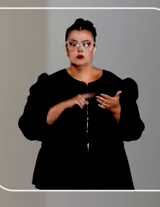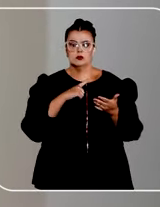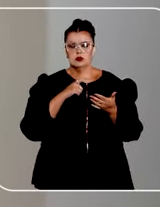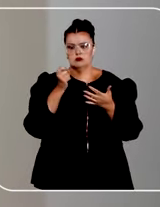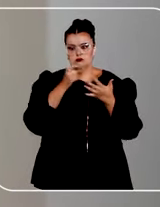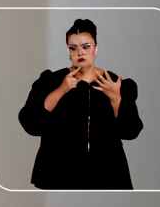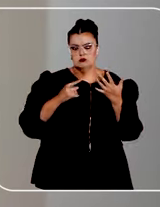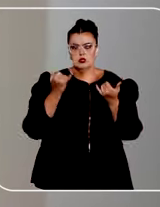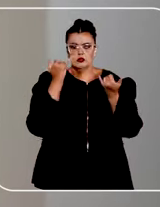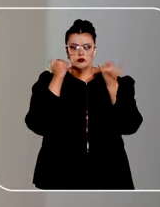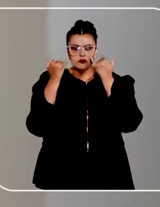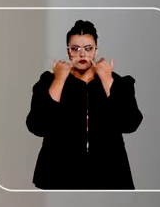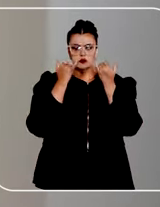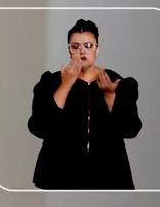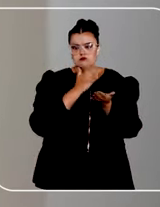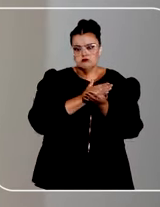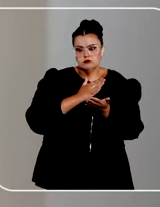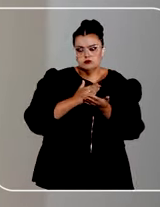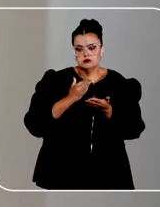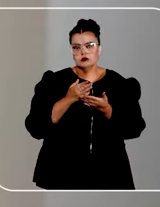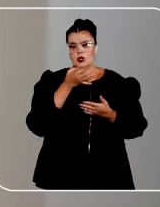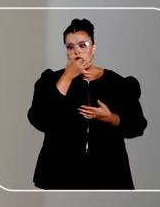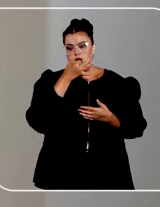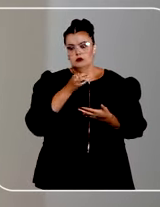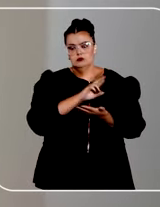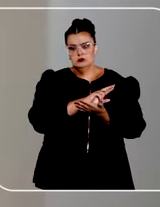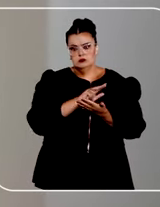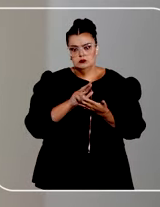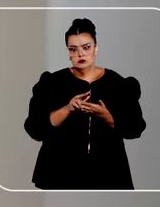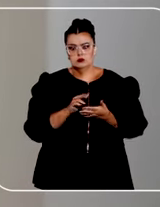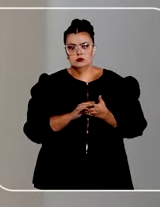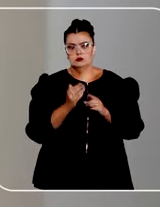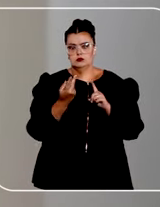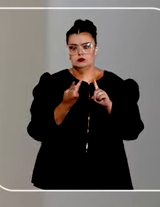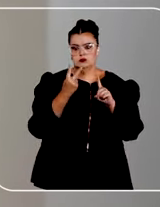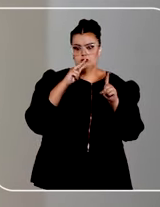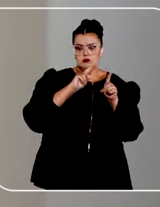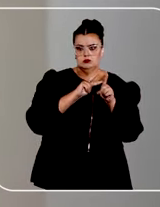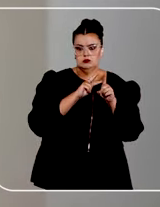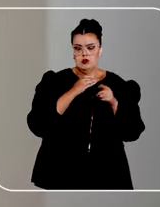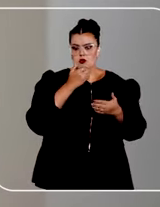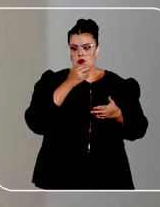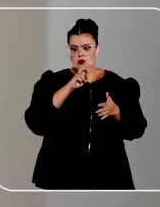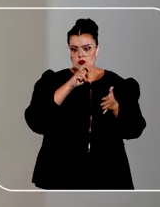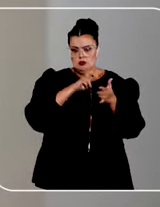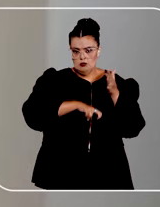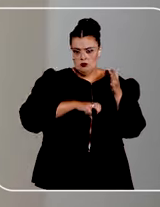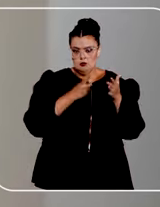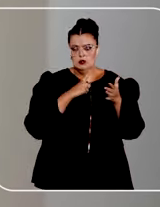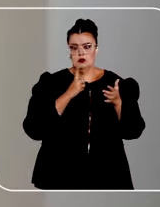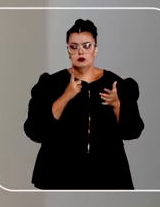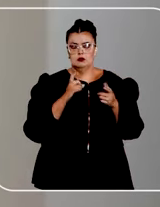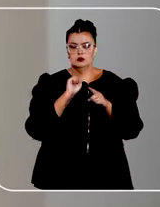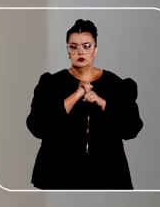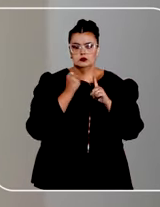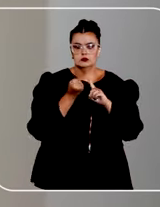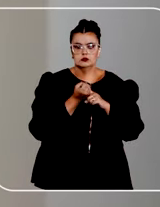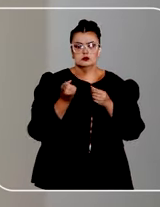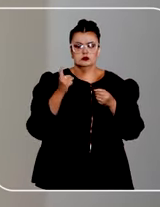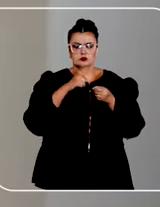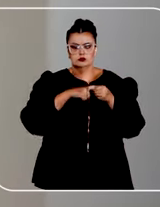informações como por exemplo propostas de parcelamento eh eventuais desaj no valor do débito eh reestruturações